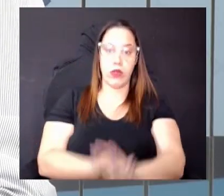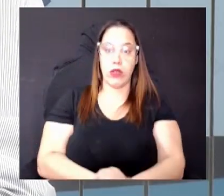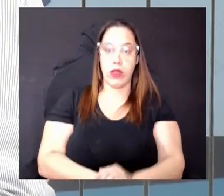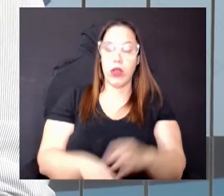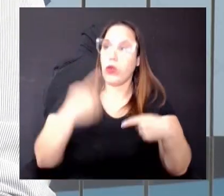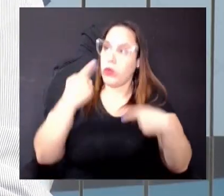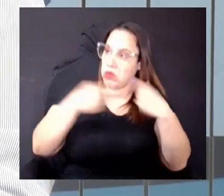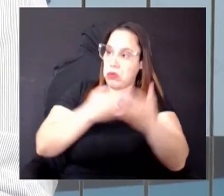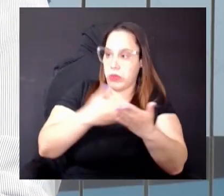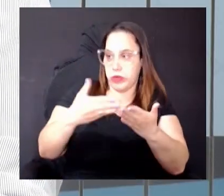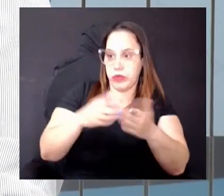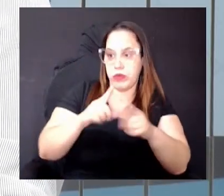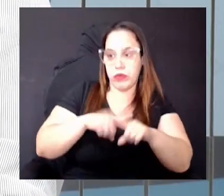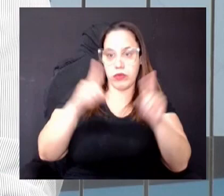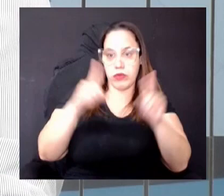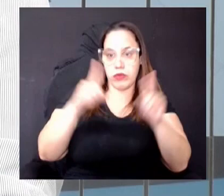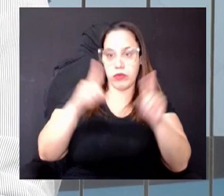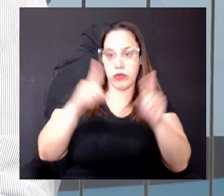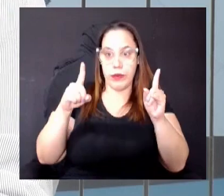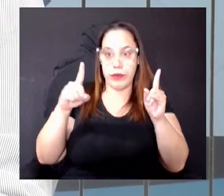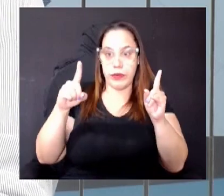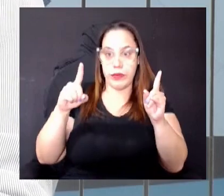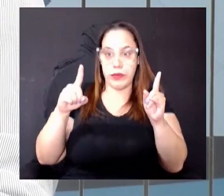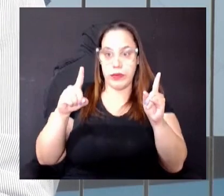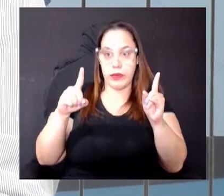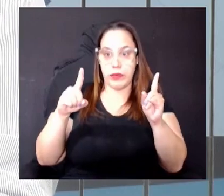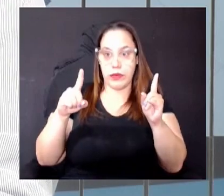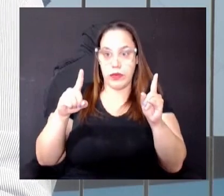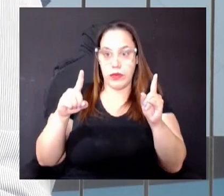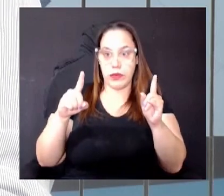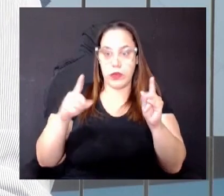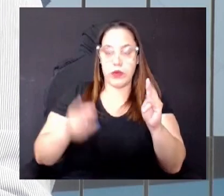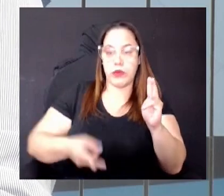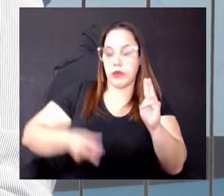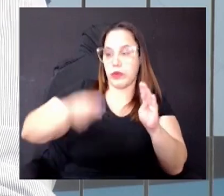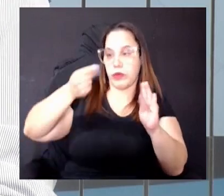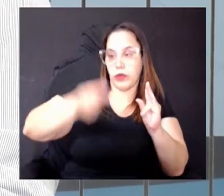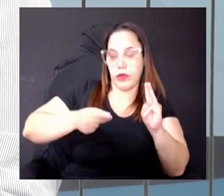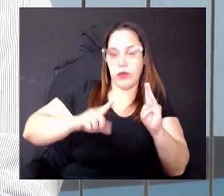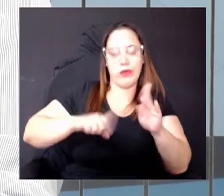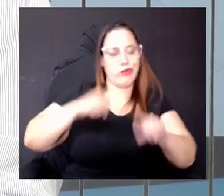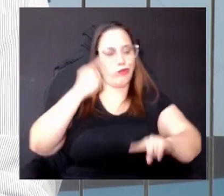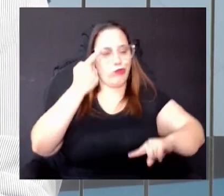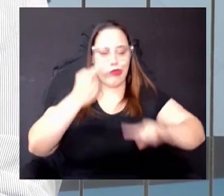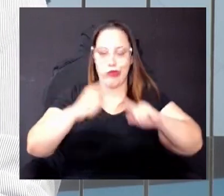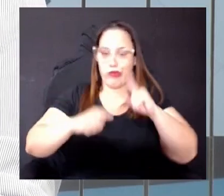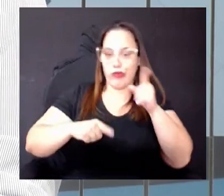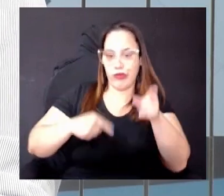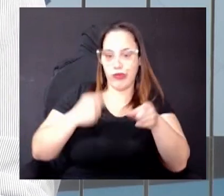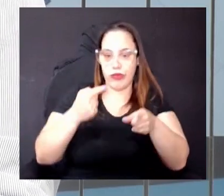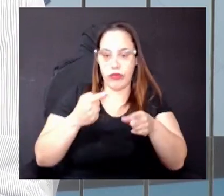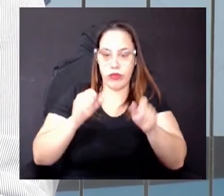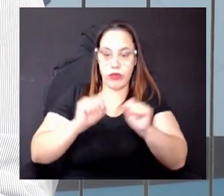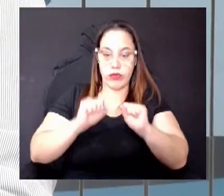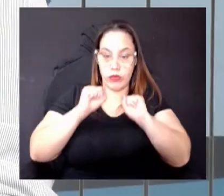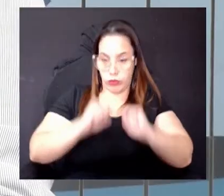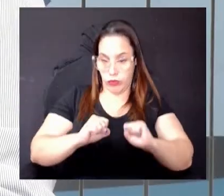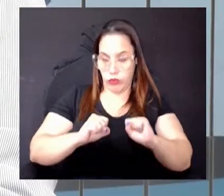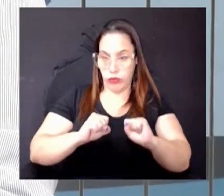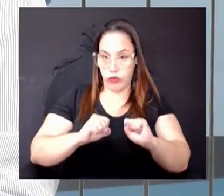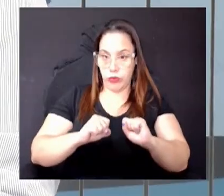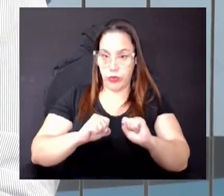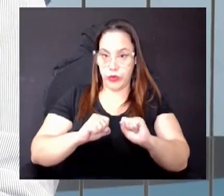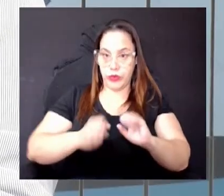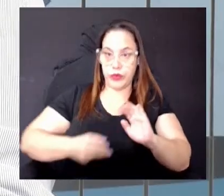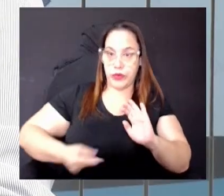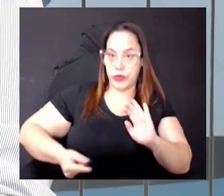mas mais do que questões econômicas, né? Envolve uma série de outros elementos. Embora possa haver efetivamente uma economia, algo